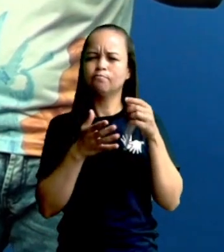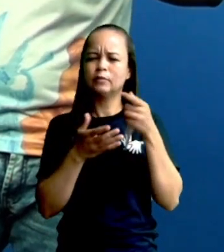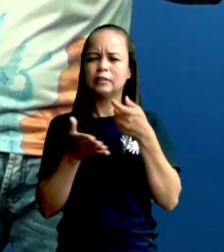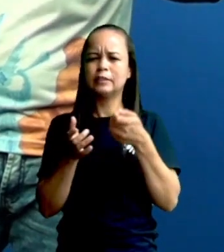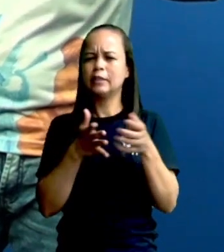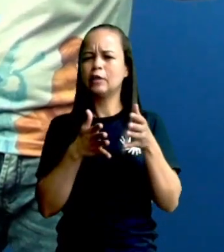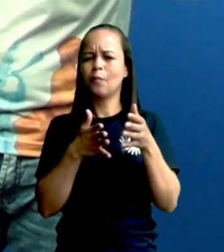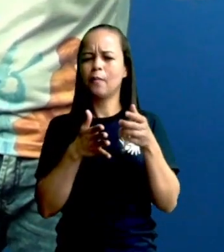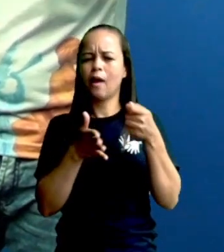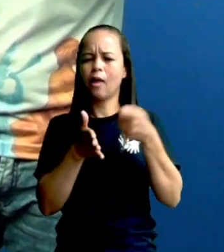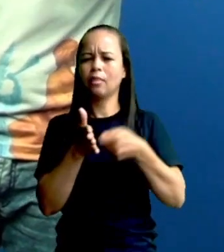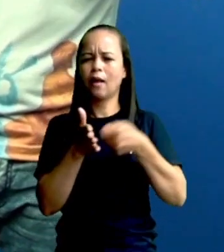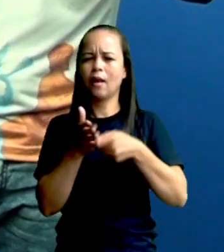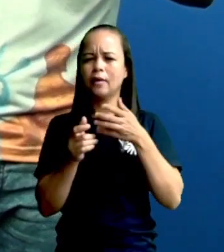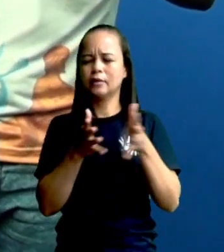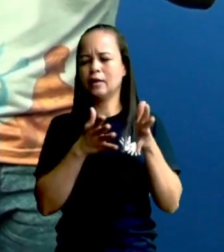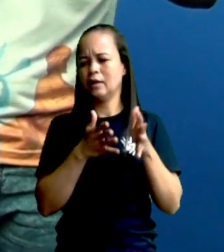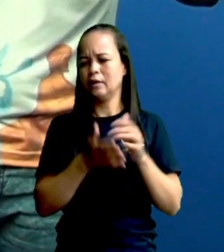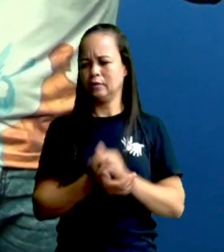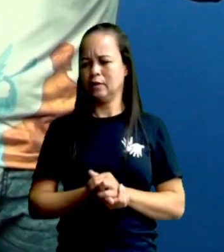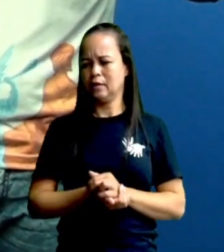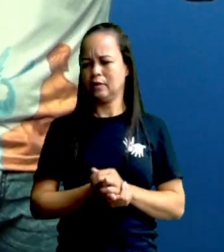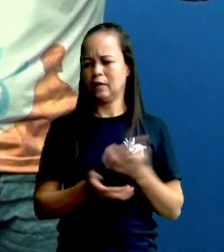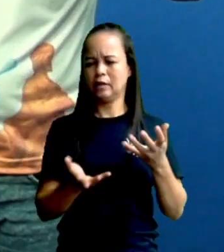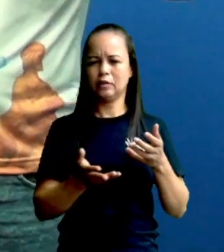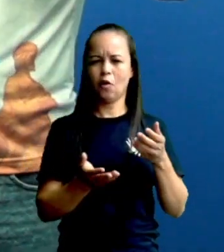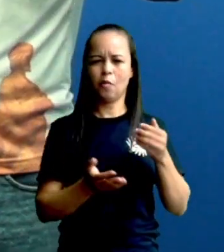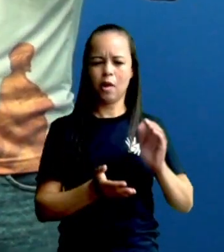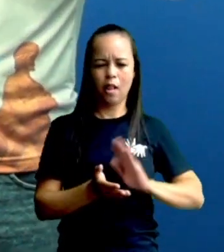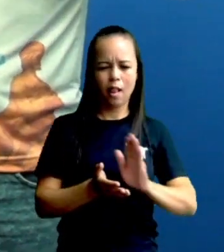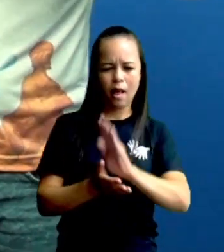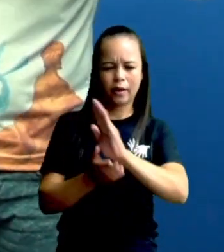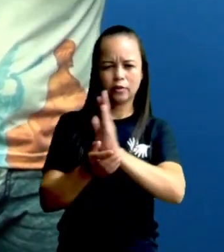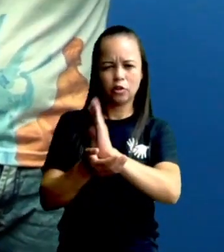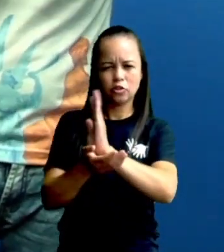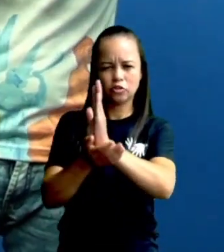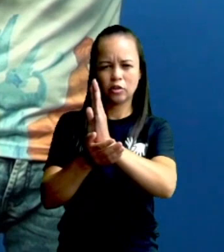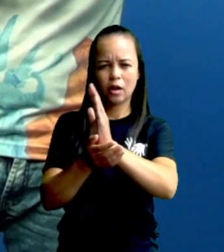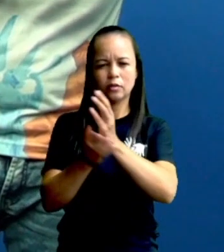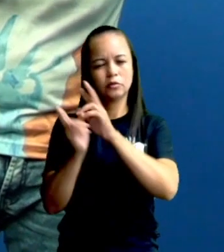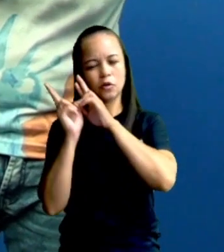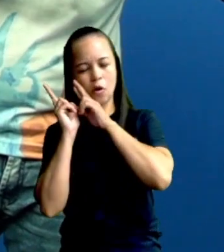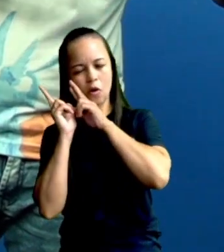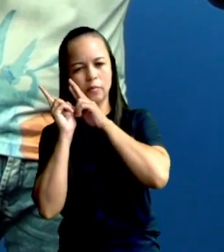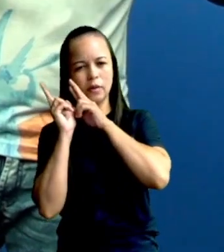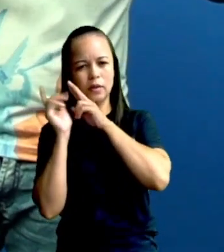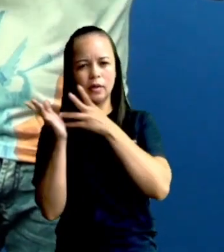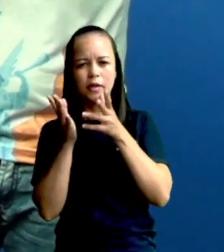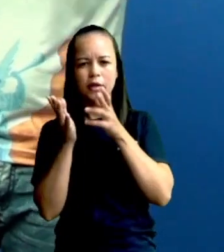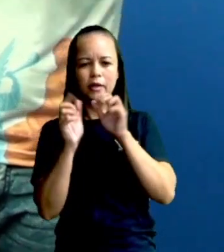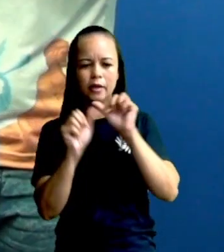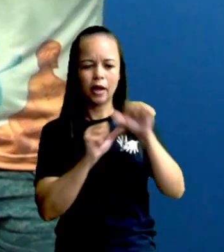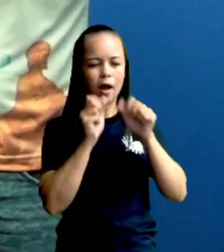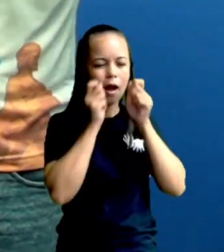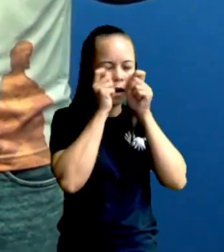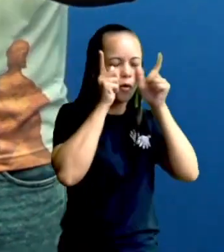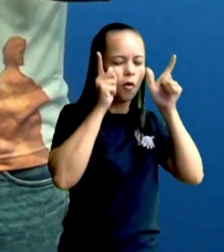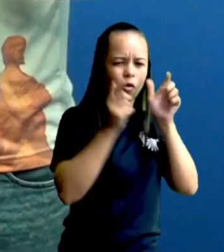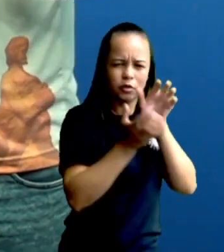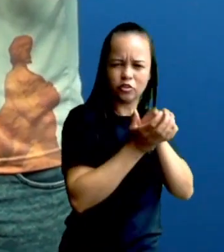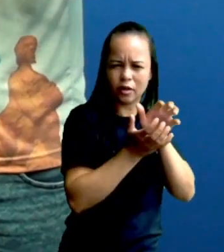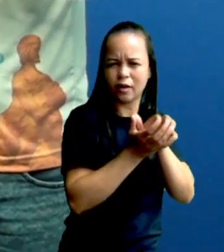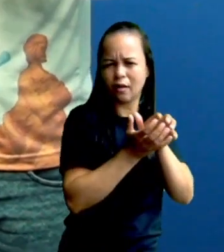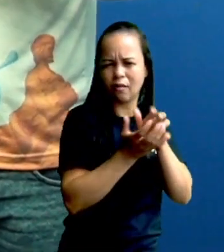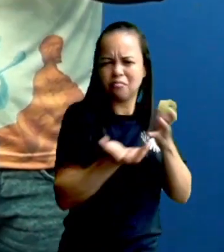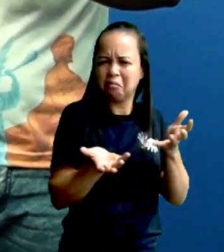tem nada a ver. Ninguém dorme lagartixa e acorda jacaré. Lagartixa dorme lagartixa e acorda lagartixa. Jacaré dorme jacaré e